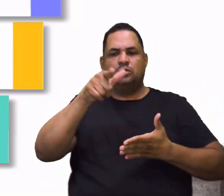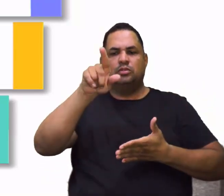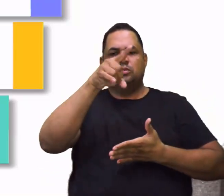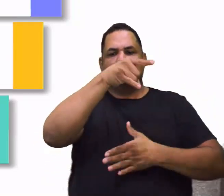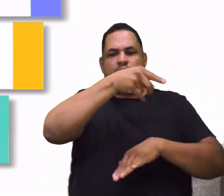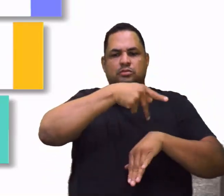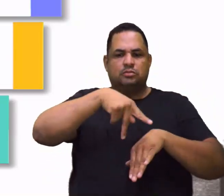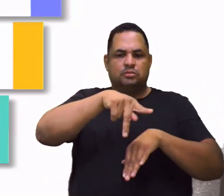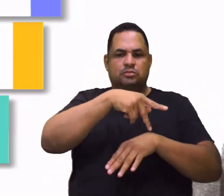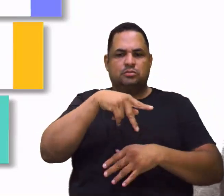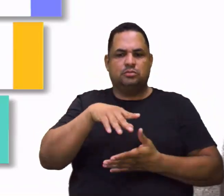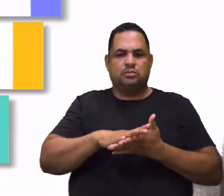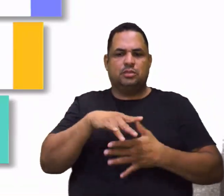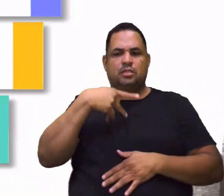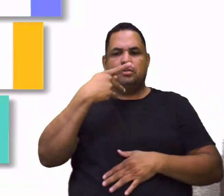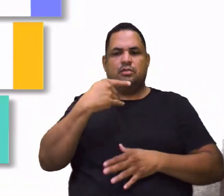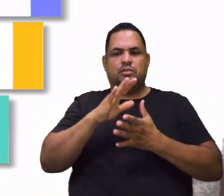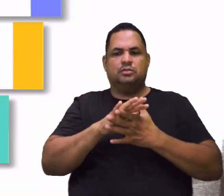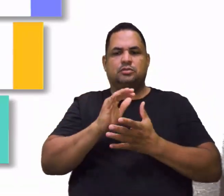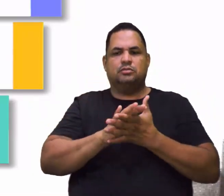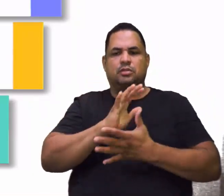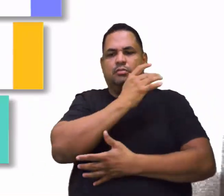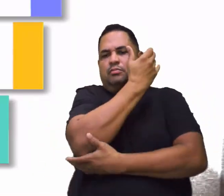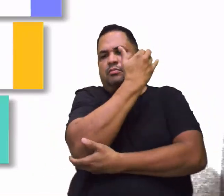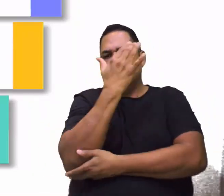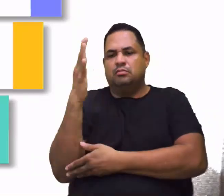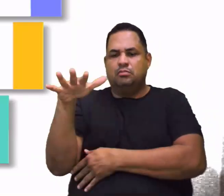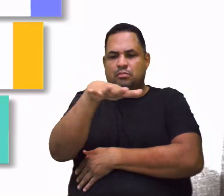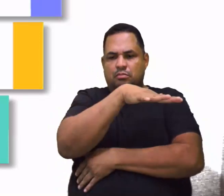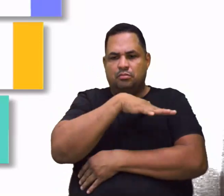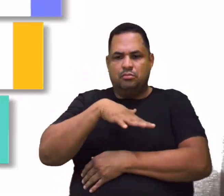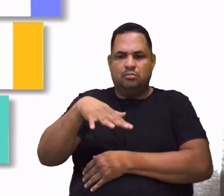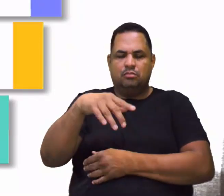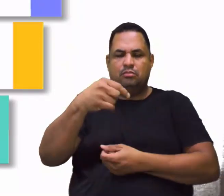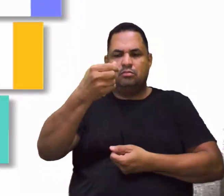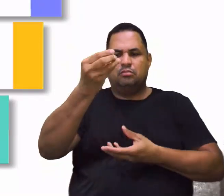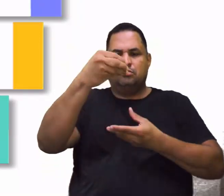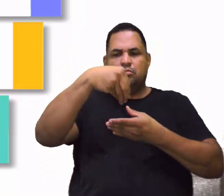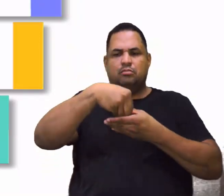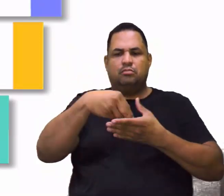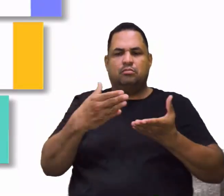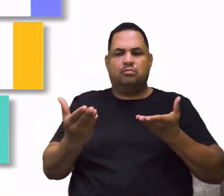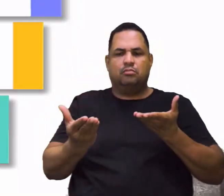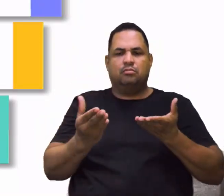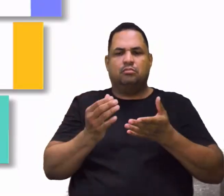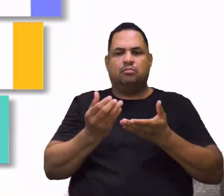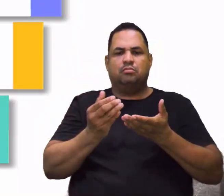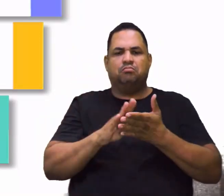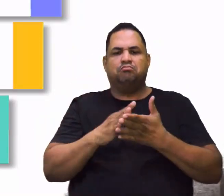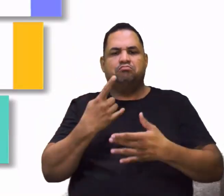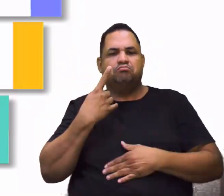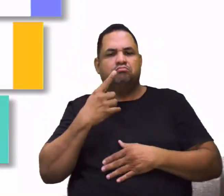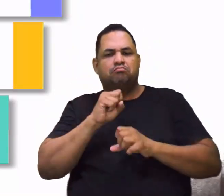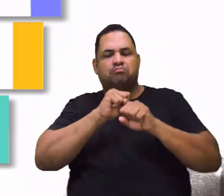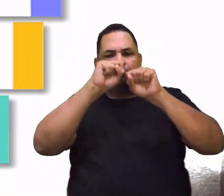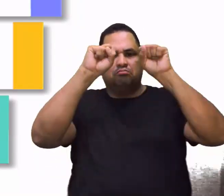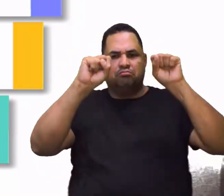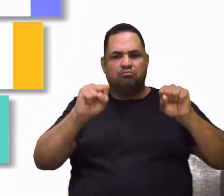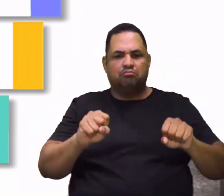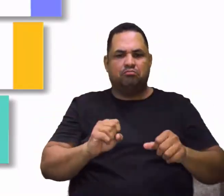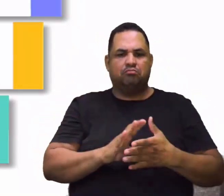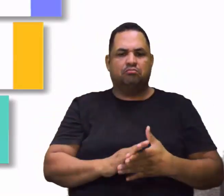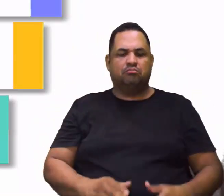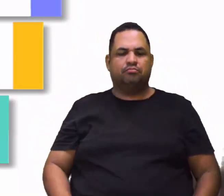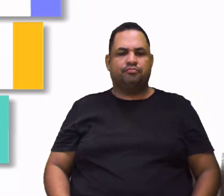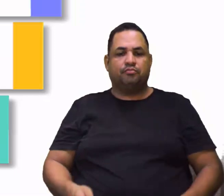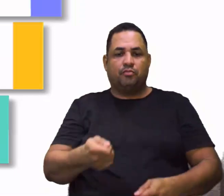meio ambiente, né? E nessa perspectiva, né, de sistemas. E na ética